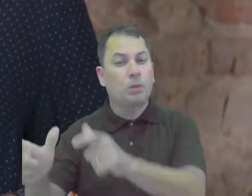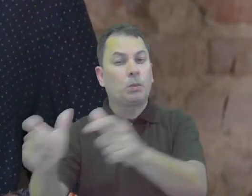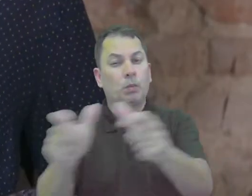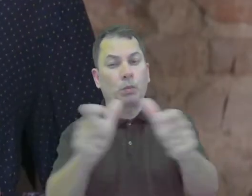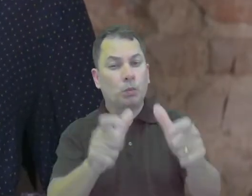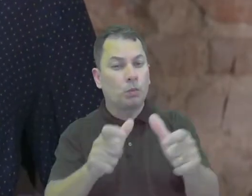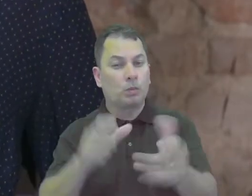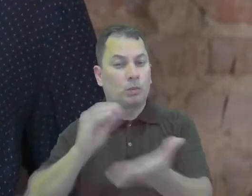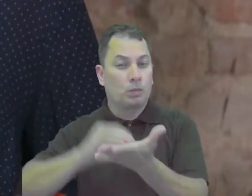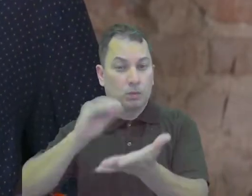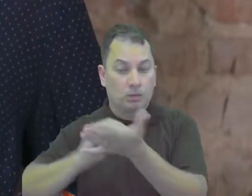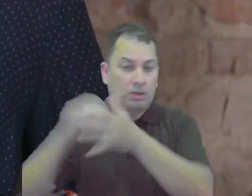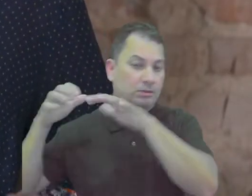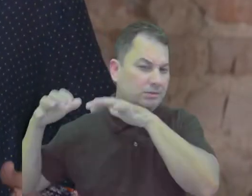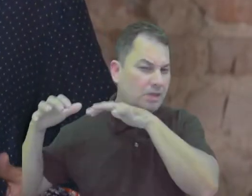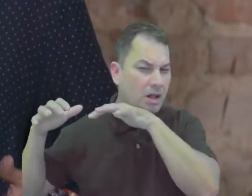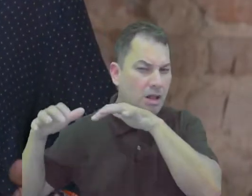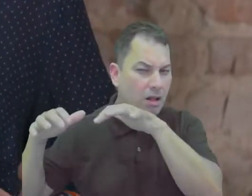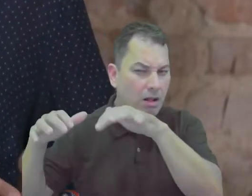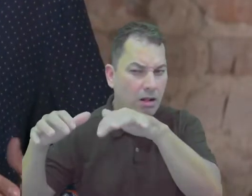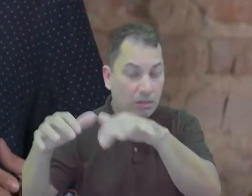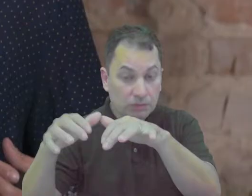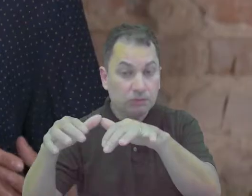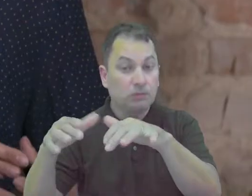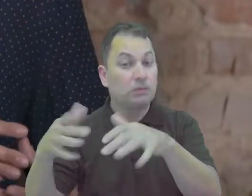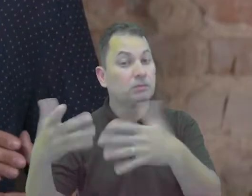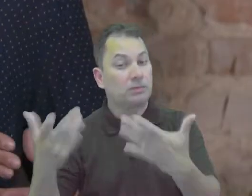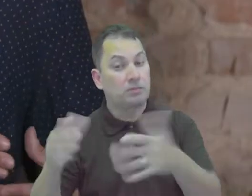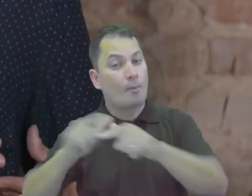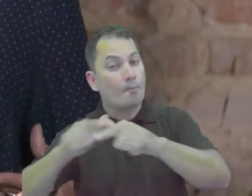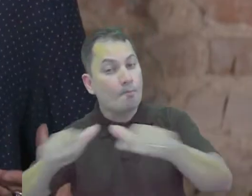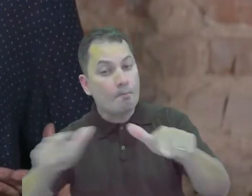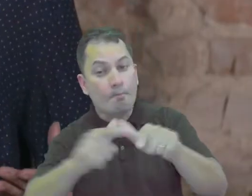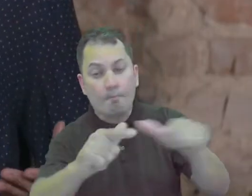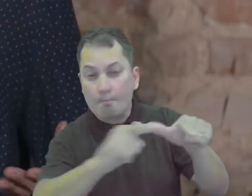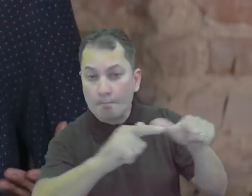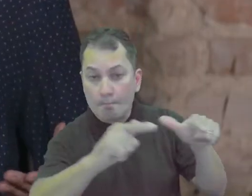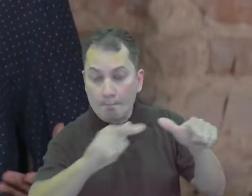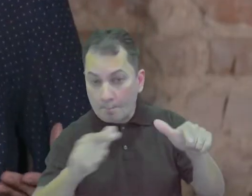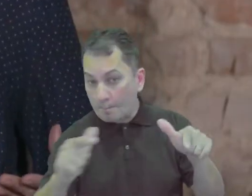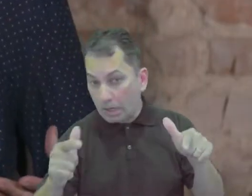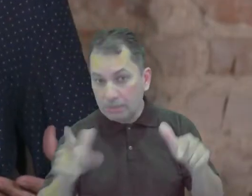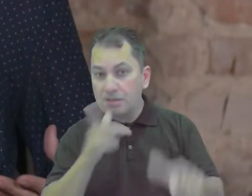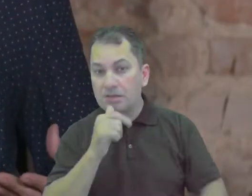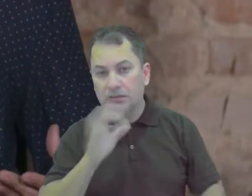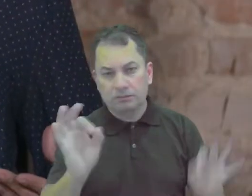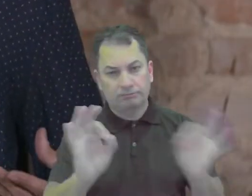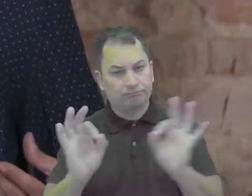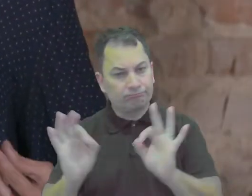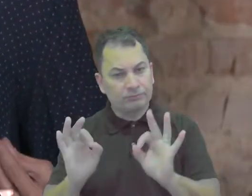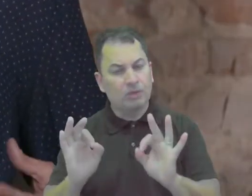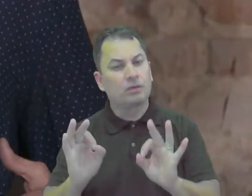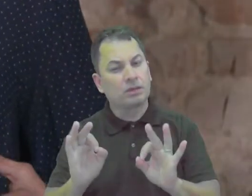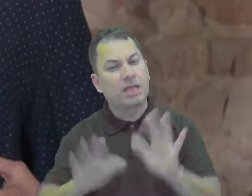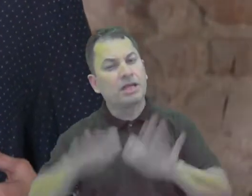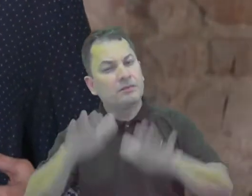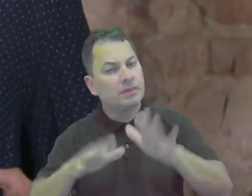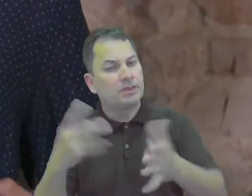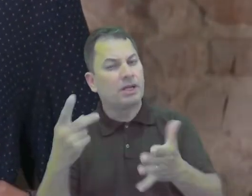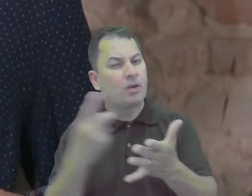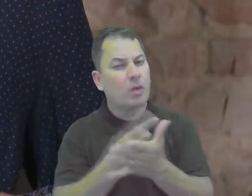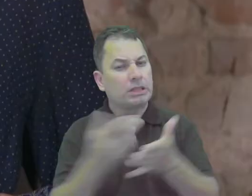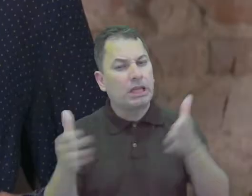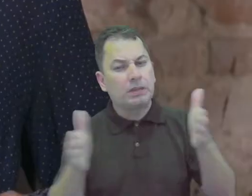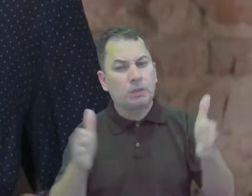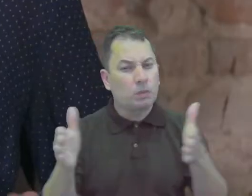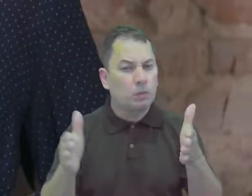esse momento, né, de seca, já que a seca ela vai acontecendo ao longo de um período, né, e a gente tem